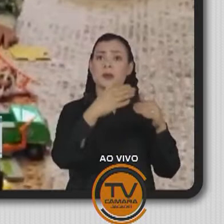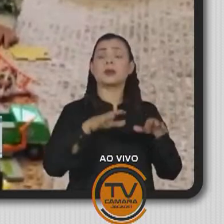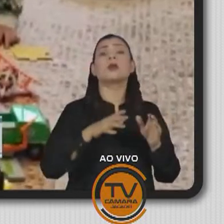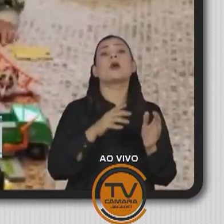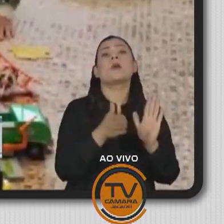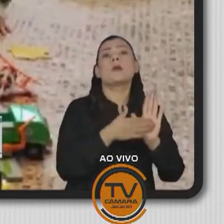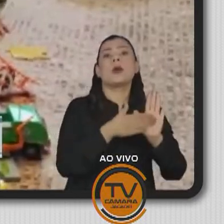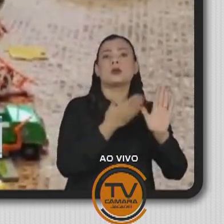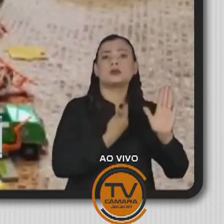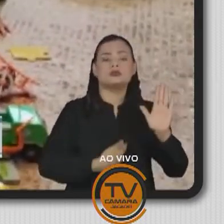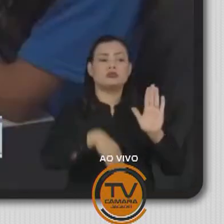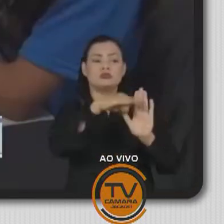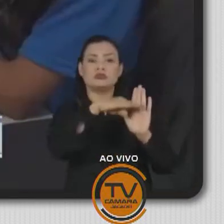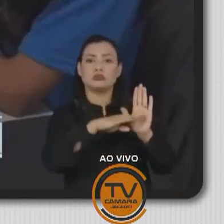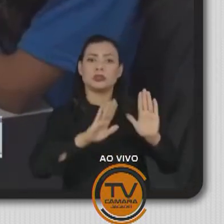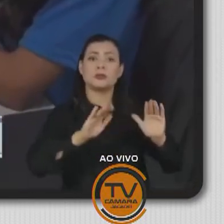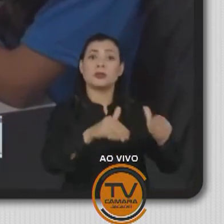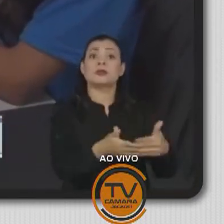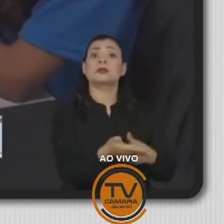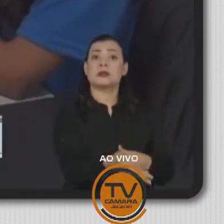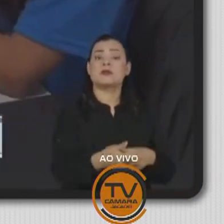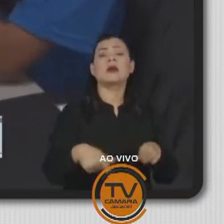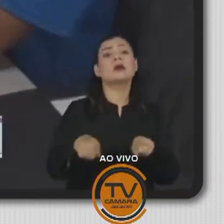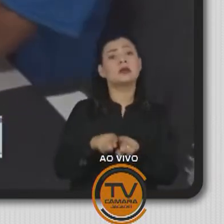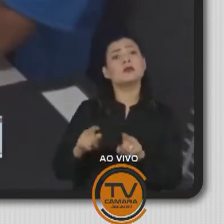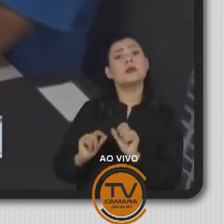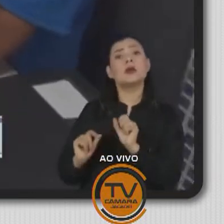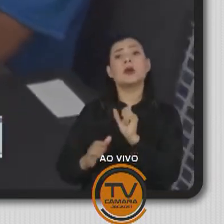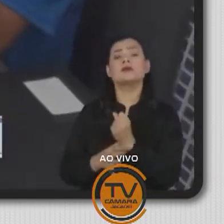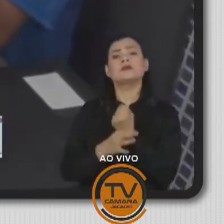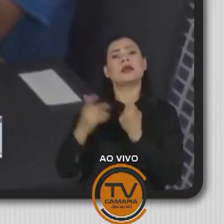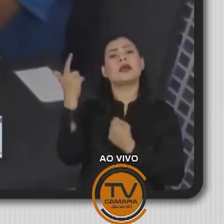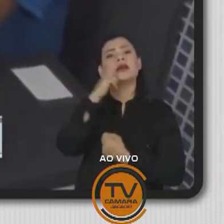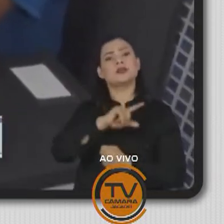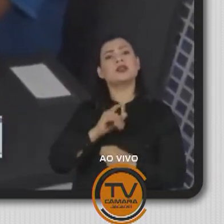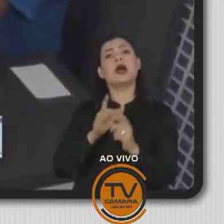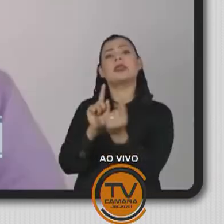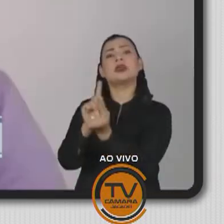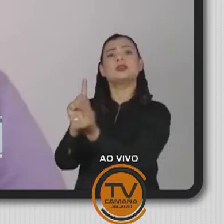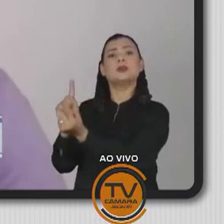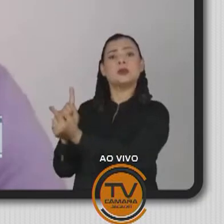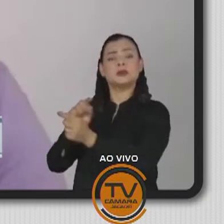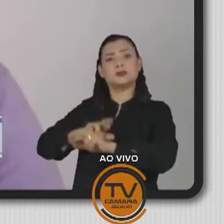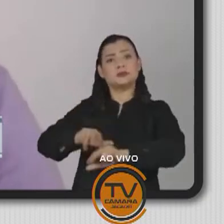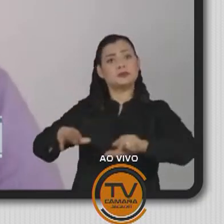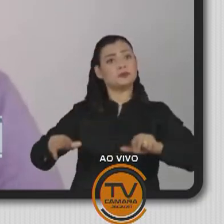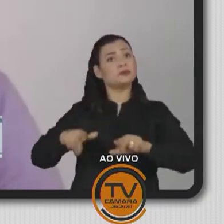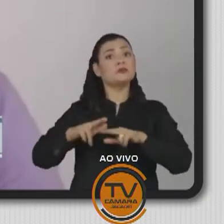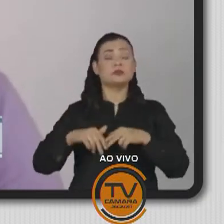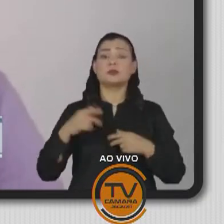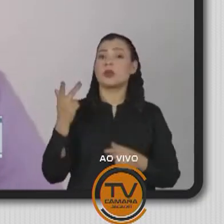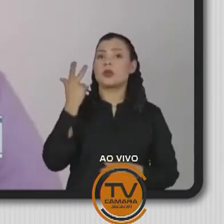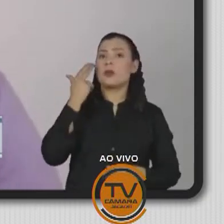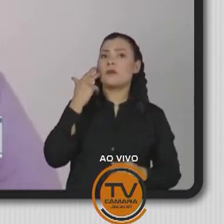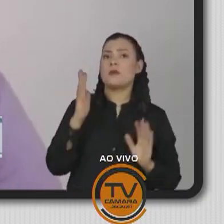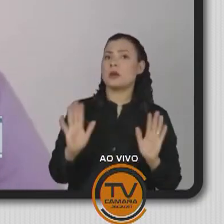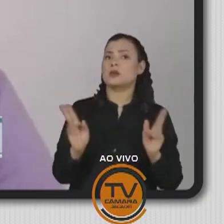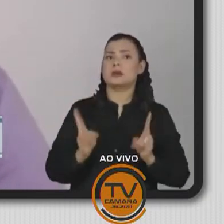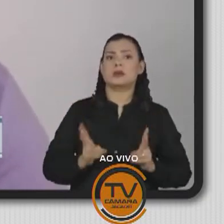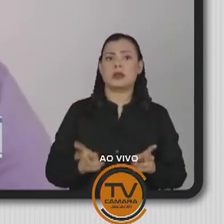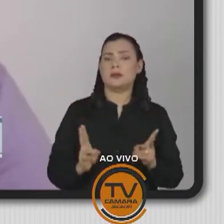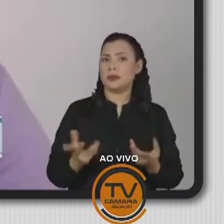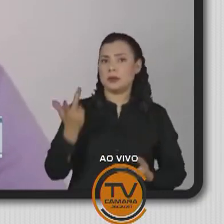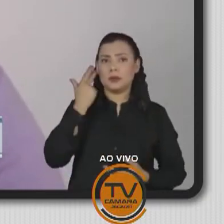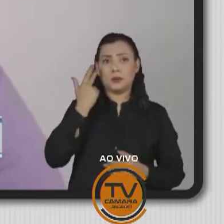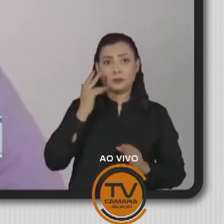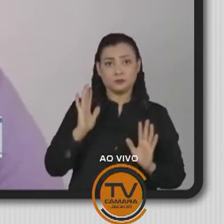de políticas públicas específicas e garantia de acesso rápido a serviços. É muito comum dentro do